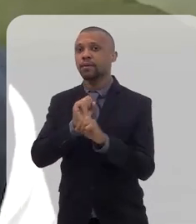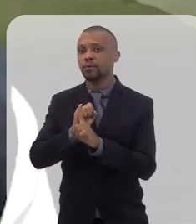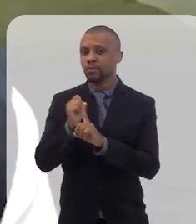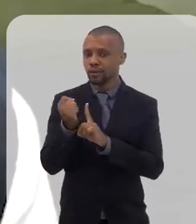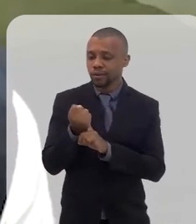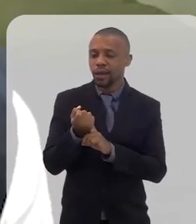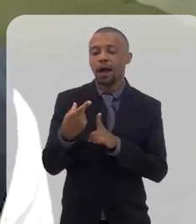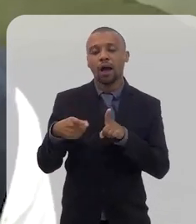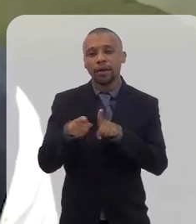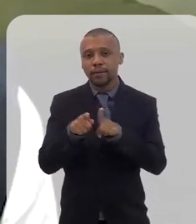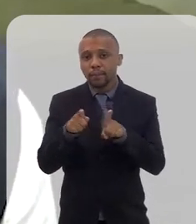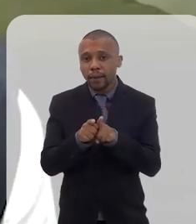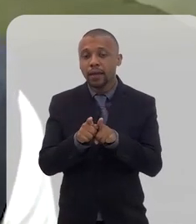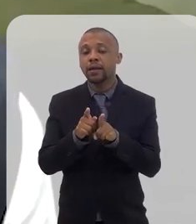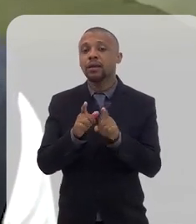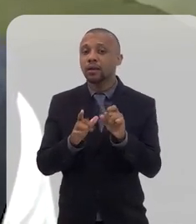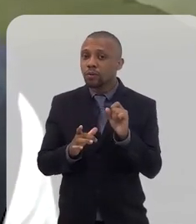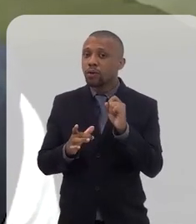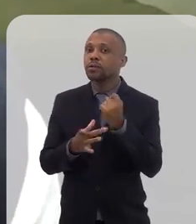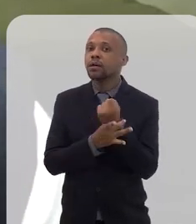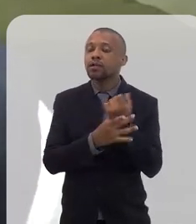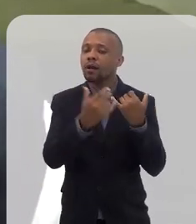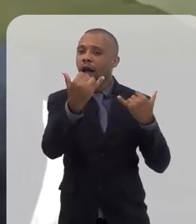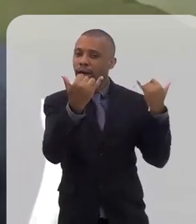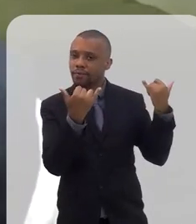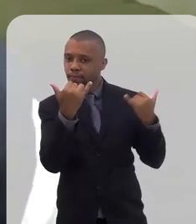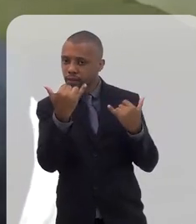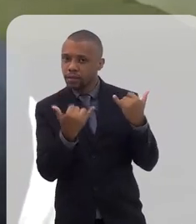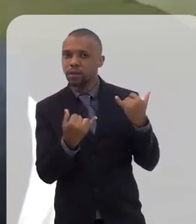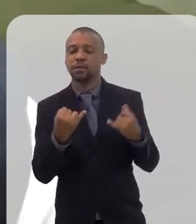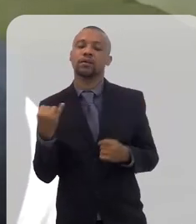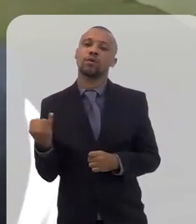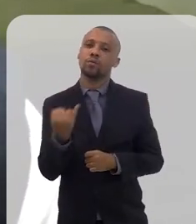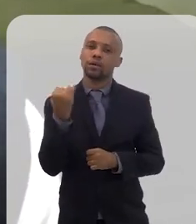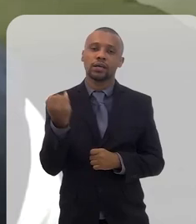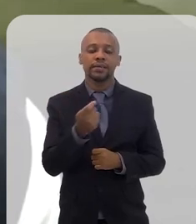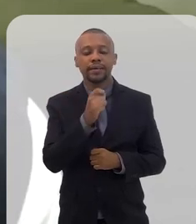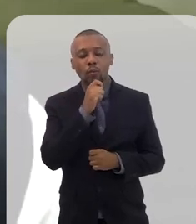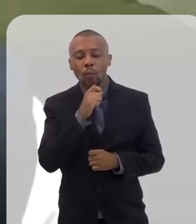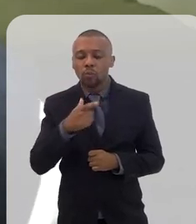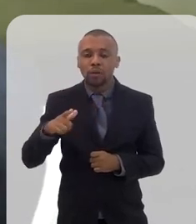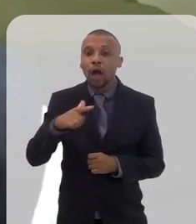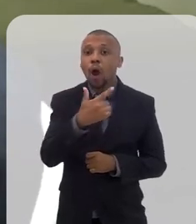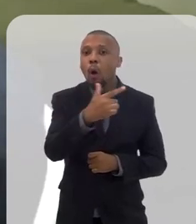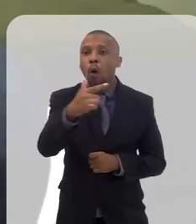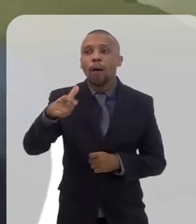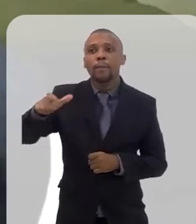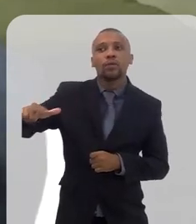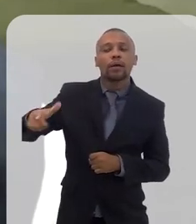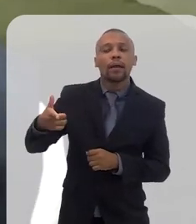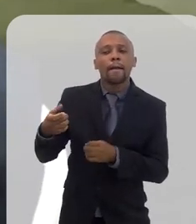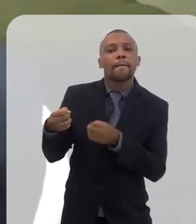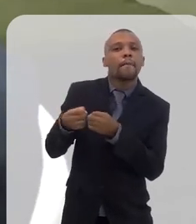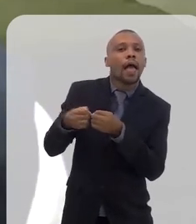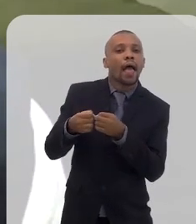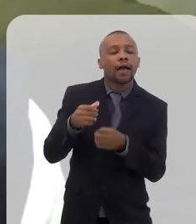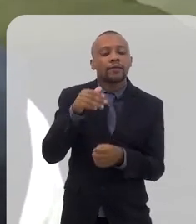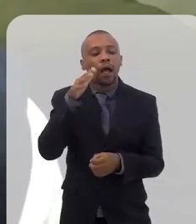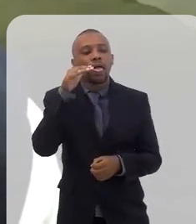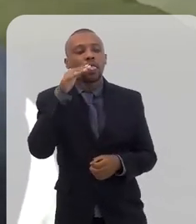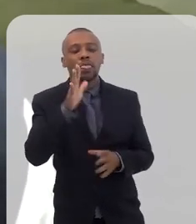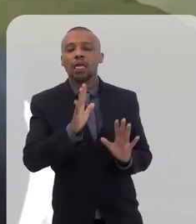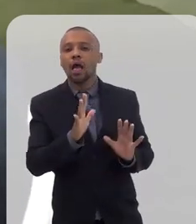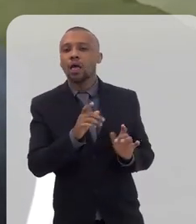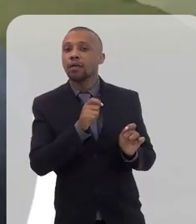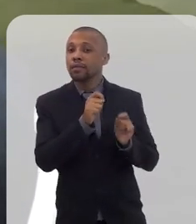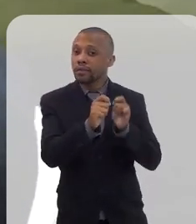social e também resguardando o sigilo das informações, né? Que é importante, que não tenha outras pessoas também perto,